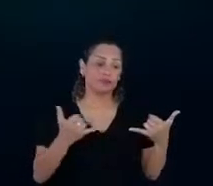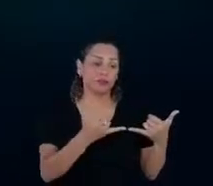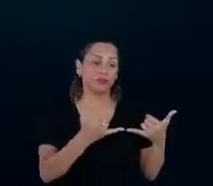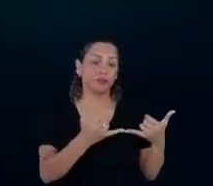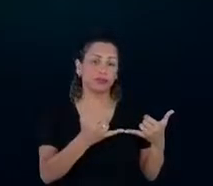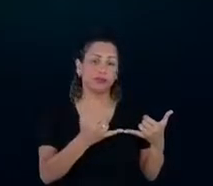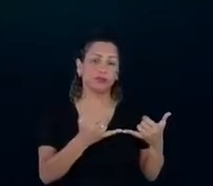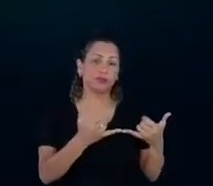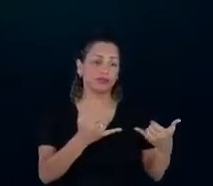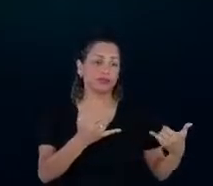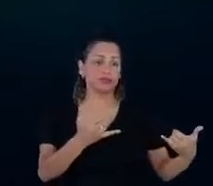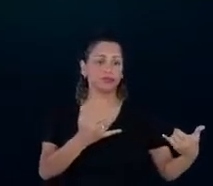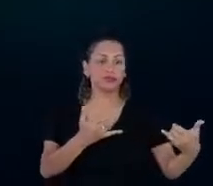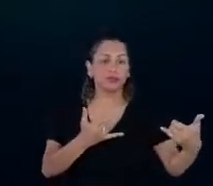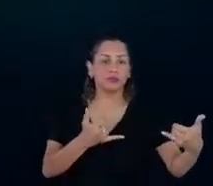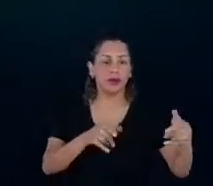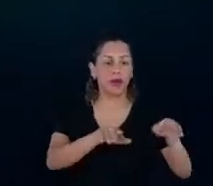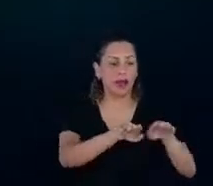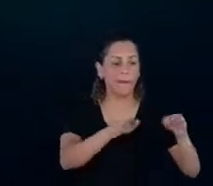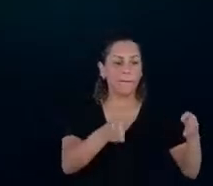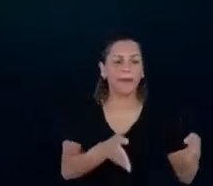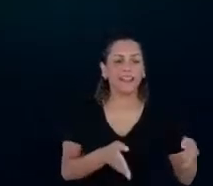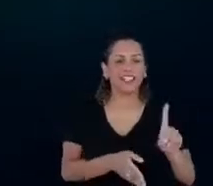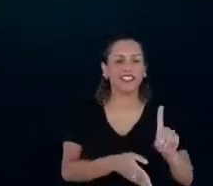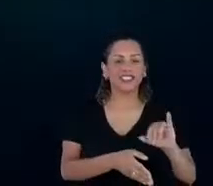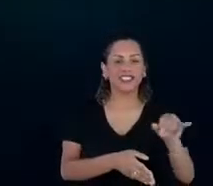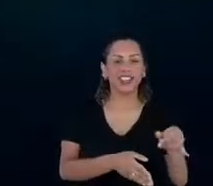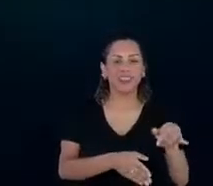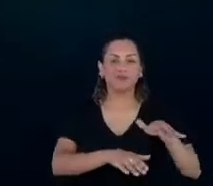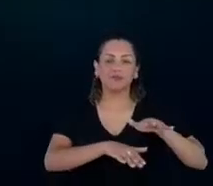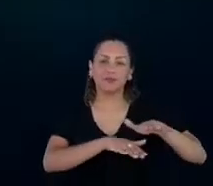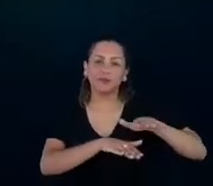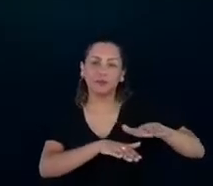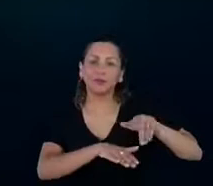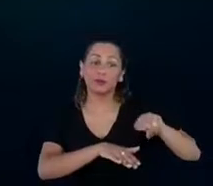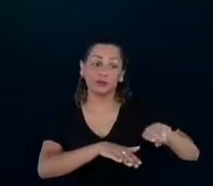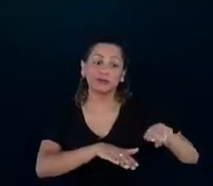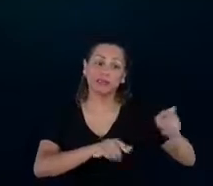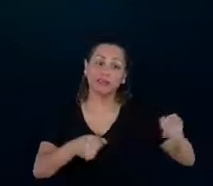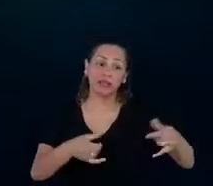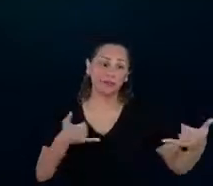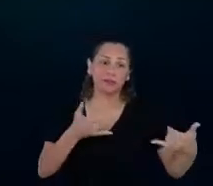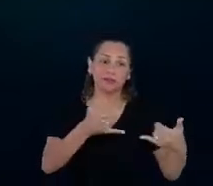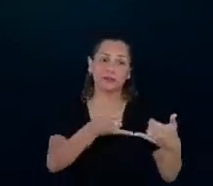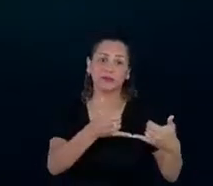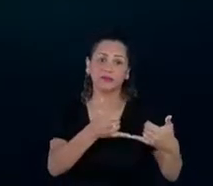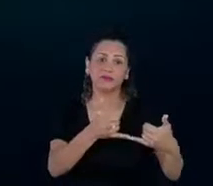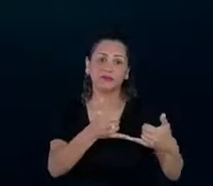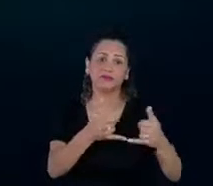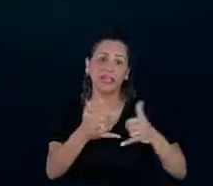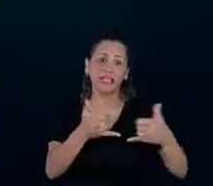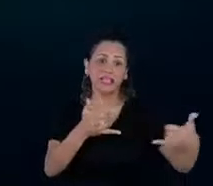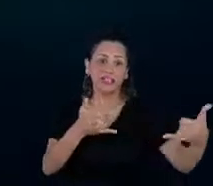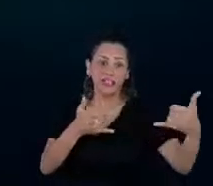que mostrou, vamos dizer assim, esse funcionamento. Tá? Se você puder passar o vídeo agora.